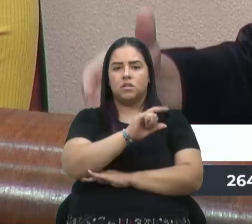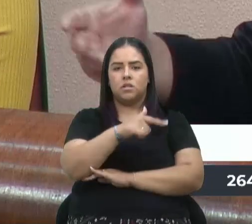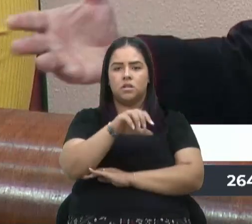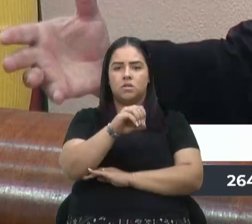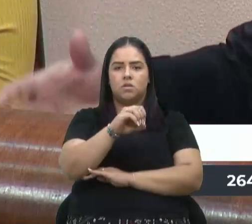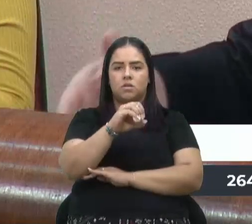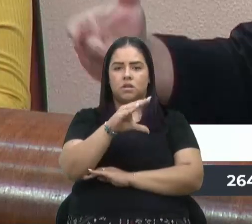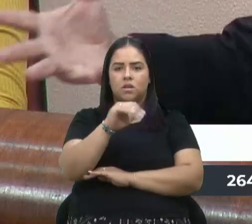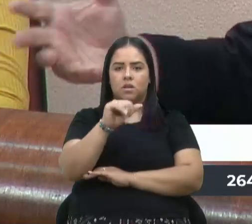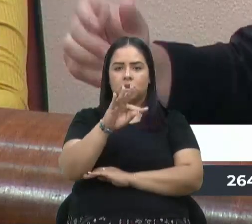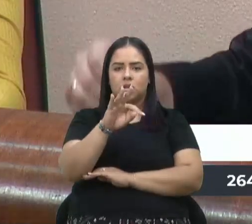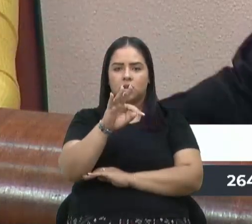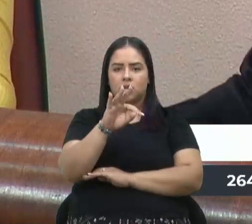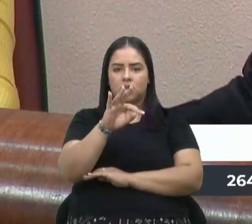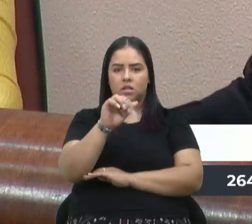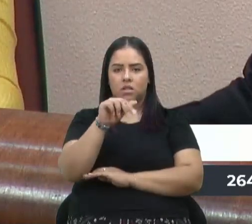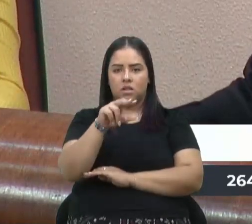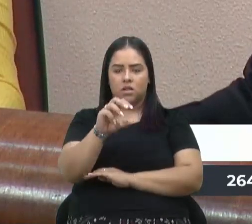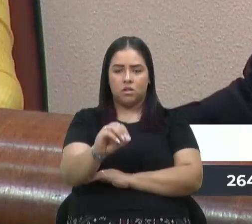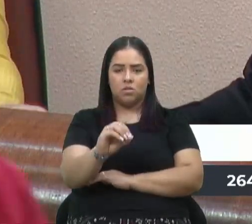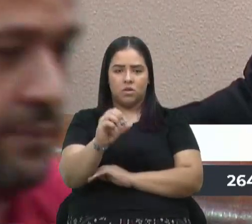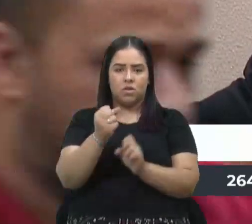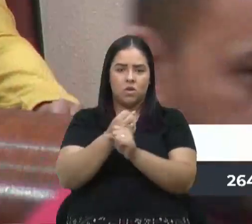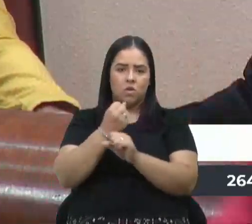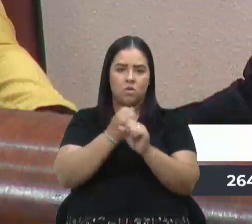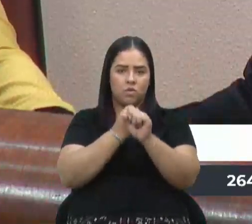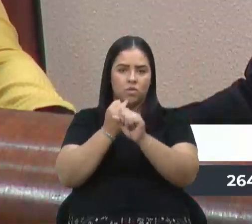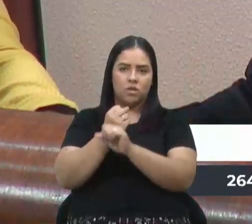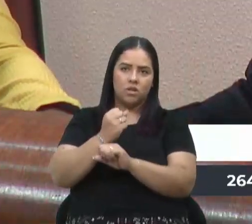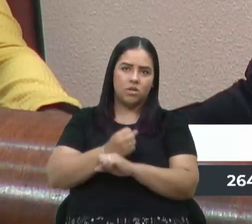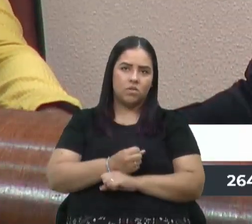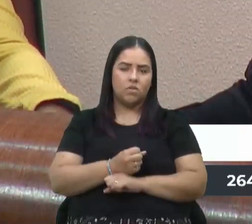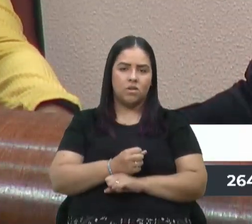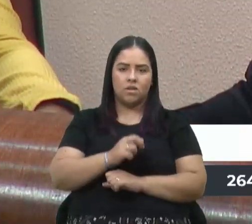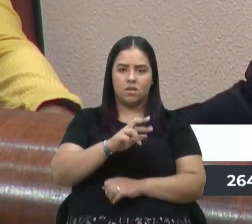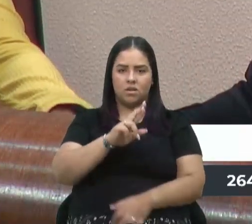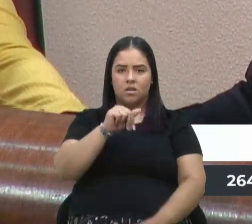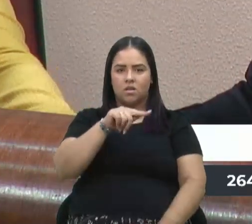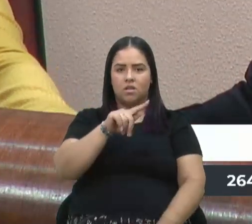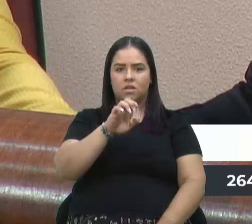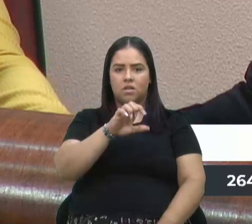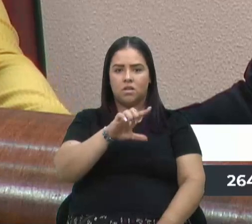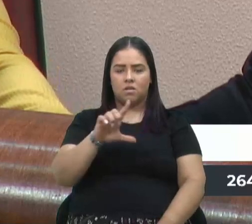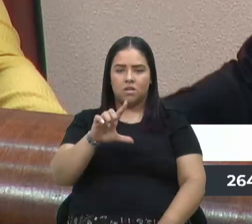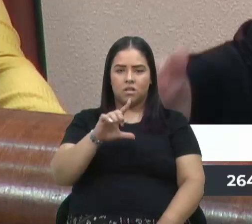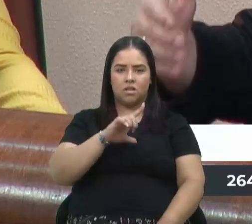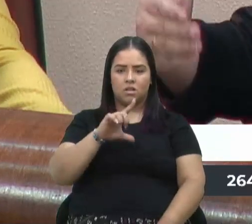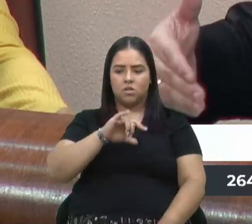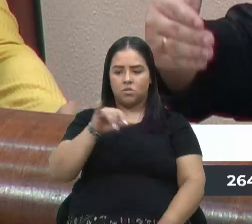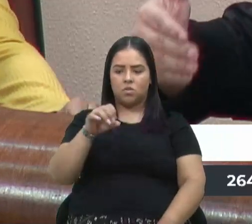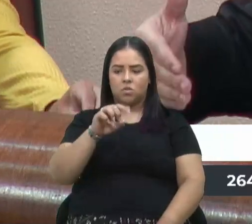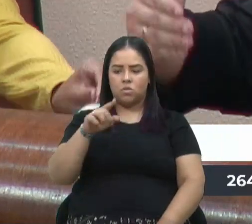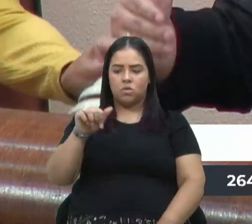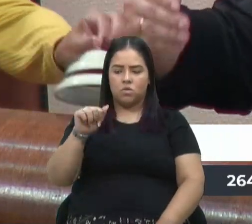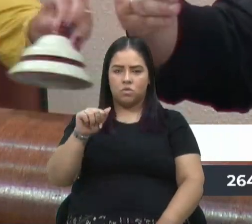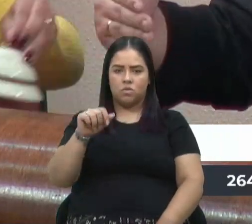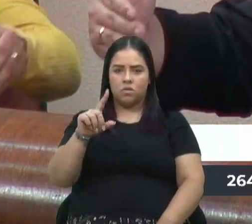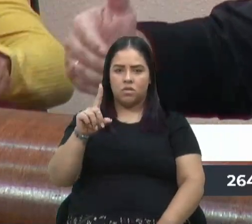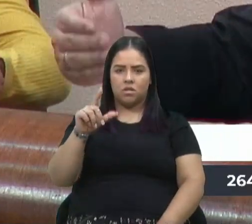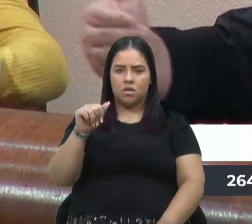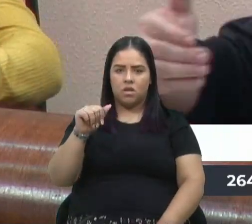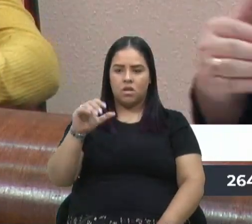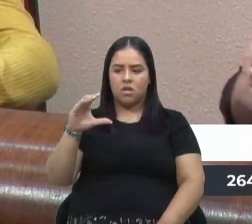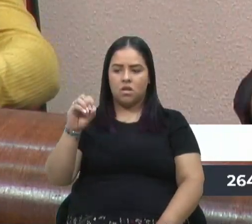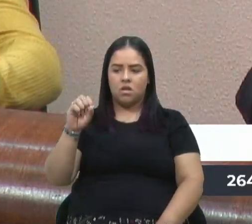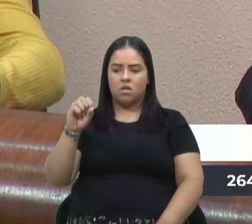está sendo construída a Radial Sudoeste, que é na João da Costa, e ela tem diversos, né, pontos